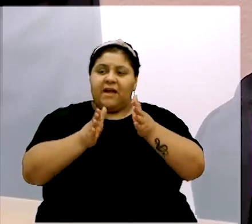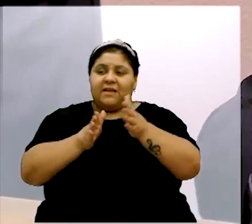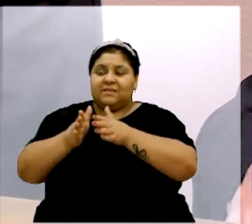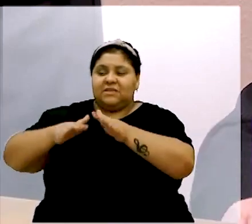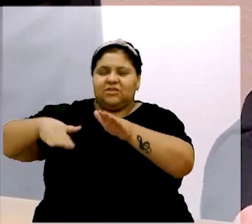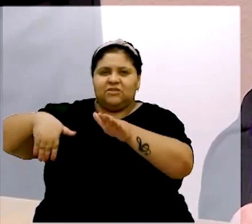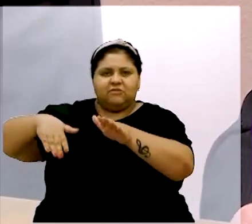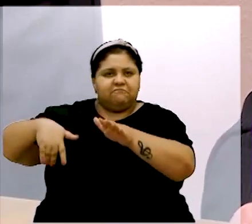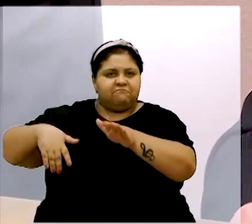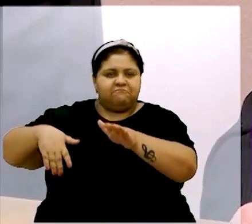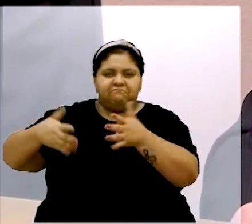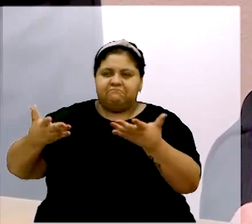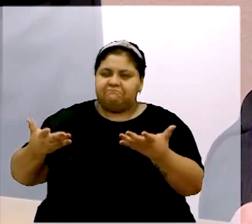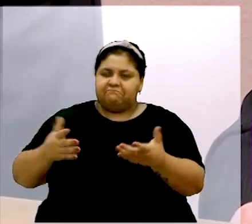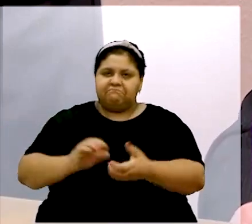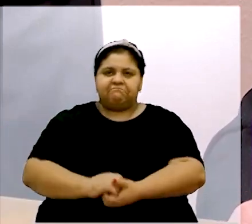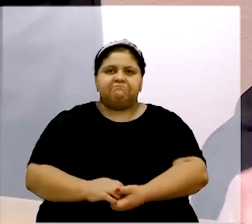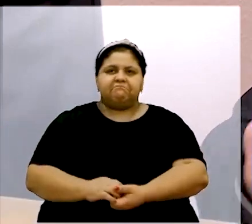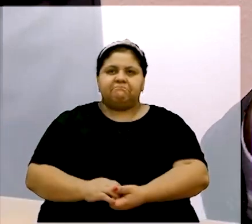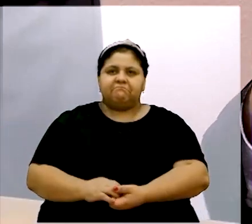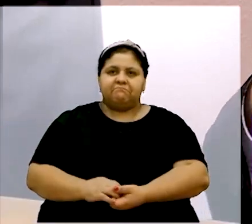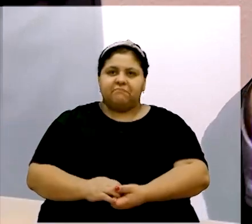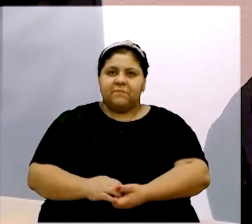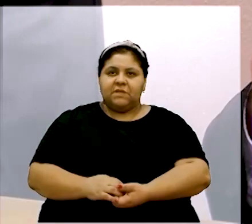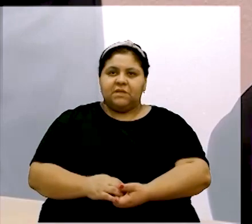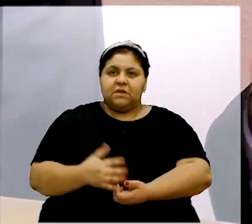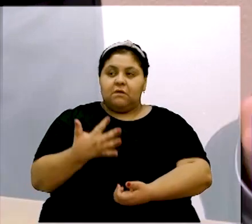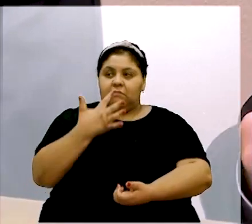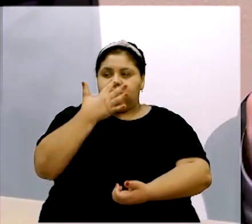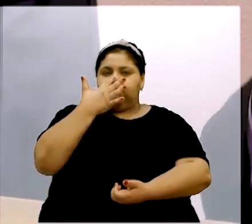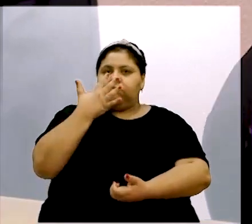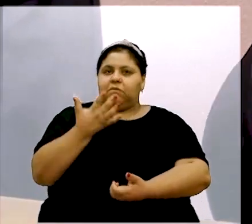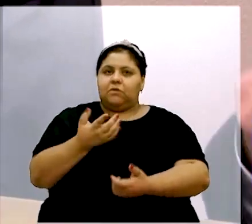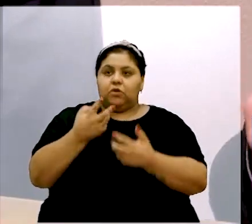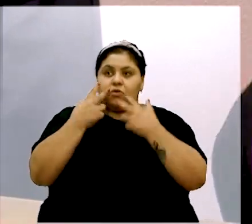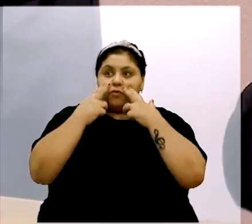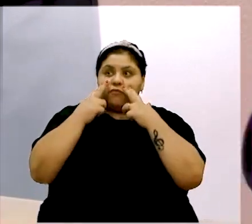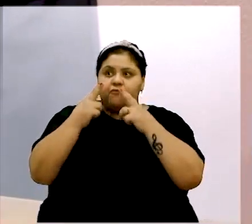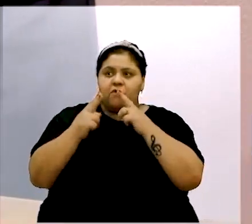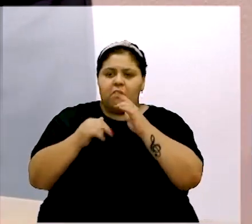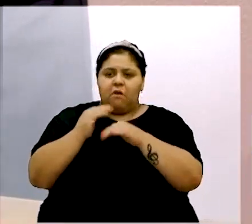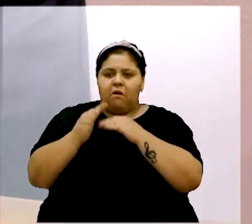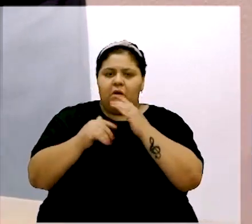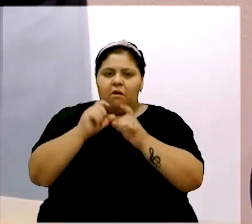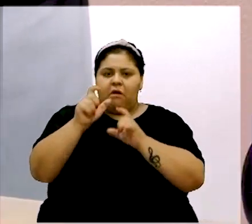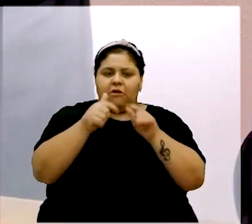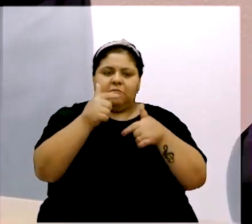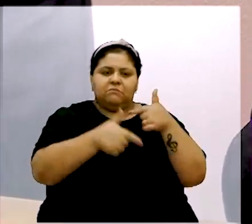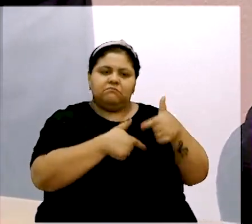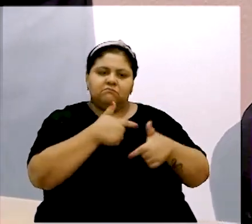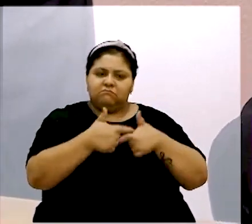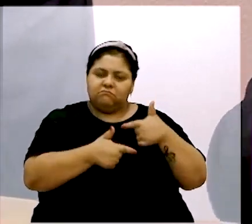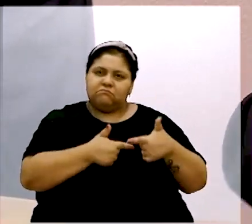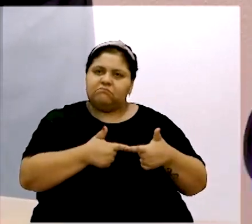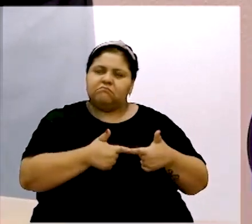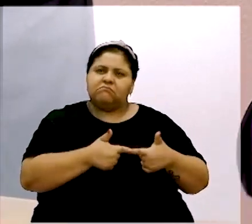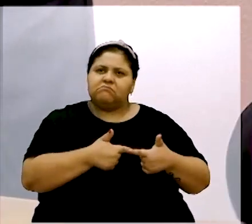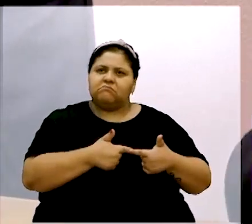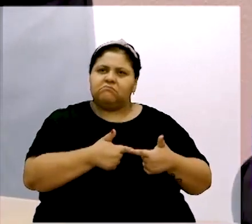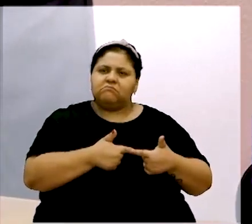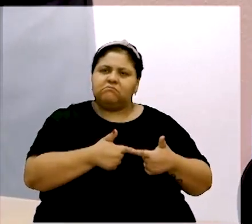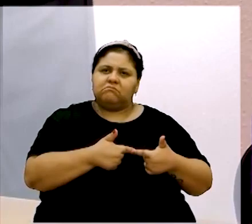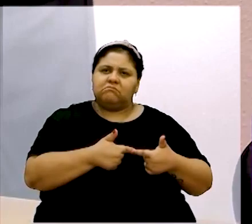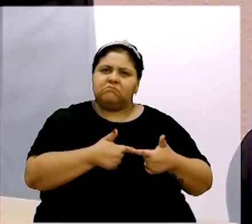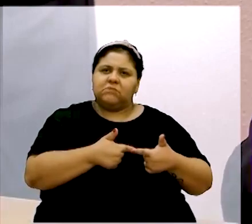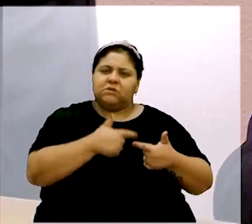É impressionante, né, assim, tu vê o envolvimento e o pessoal que trabalha ali, que estão aí